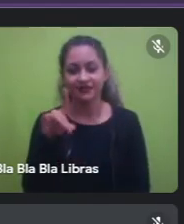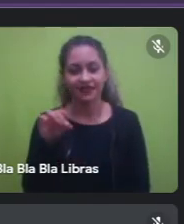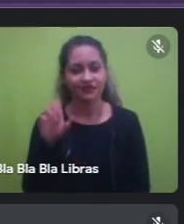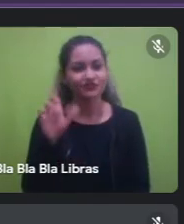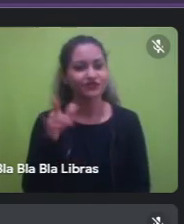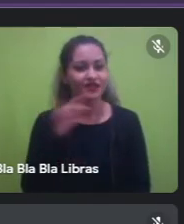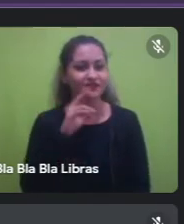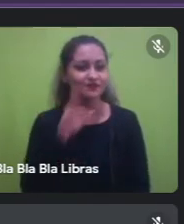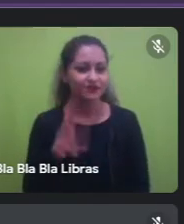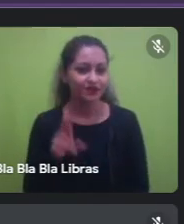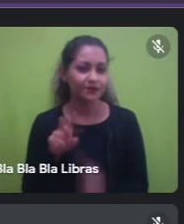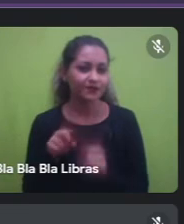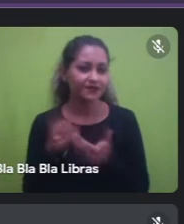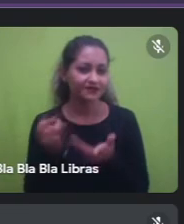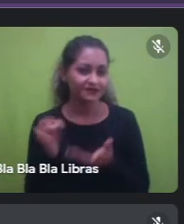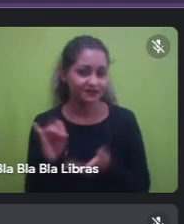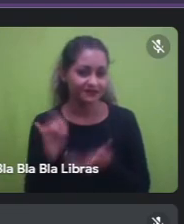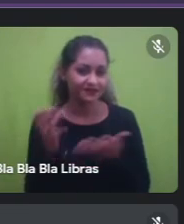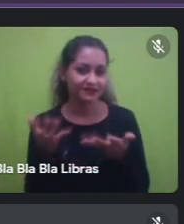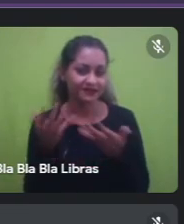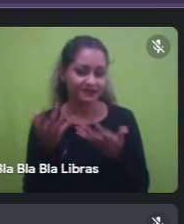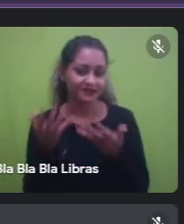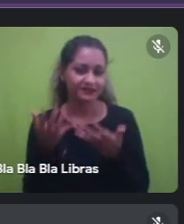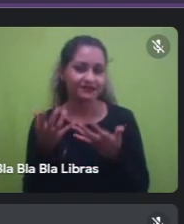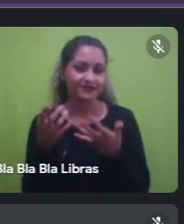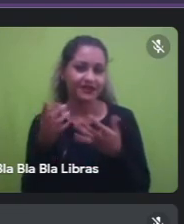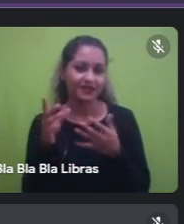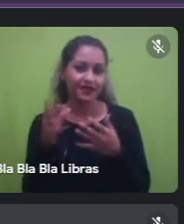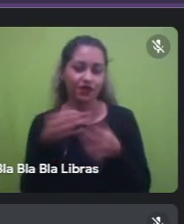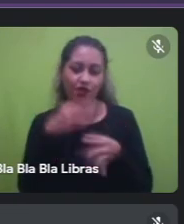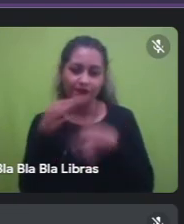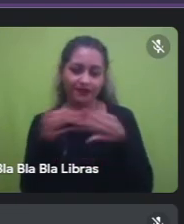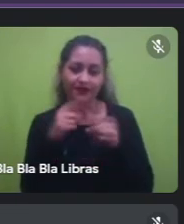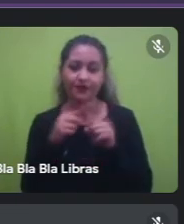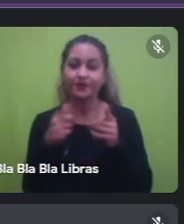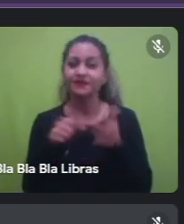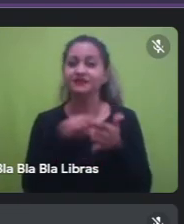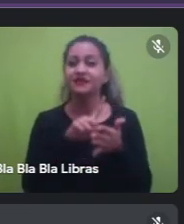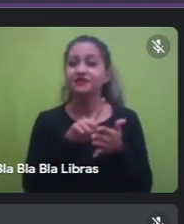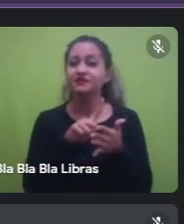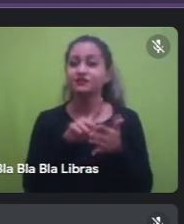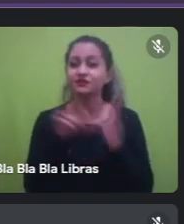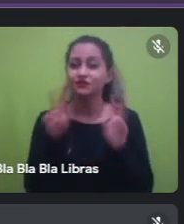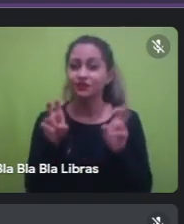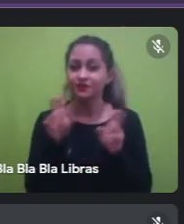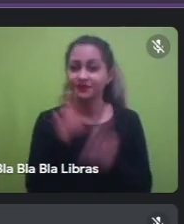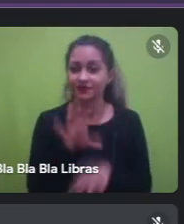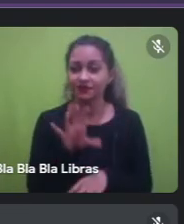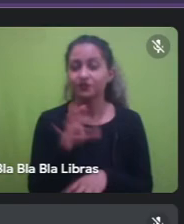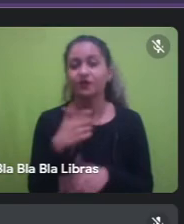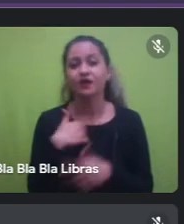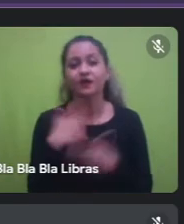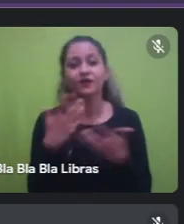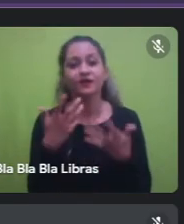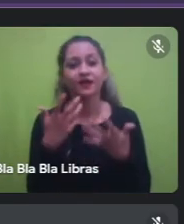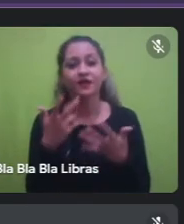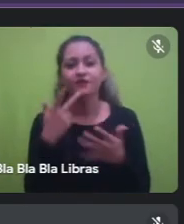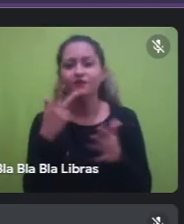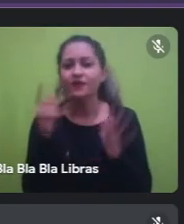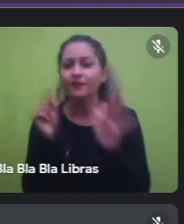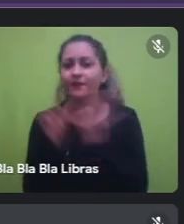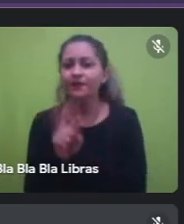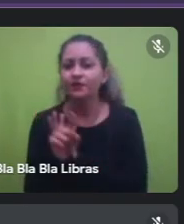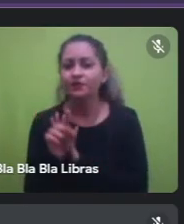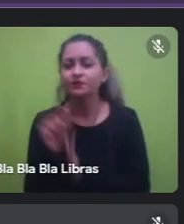respondeu, mas aí se ela quiser também fazer algum comentário. Mas antes disso, professora Rosineide, eu vou só fazer uma pergunta